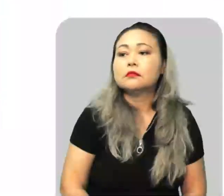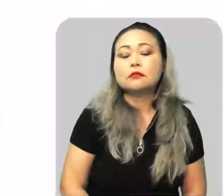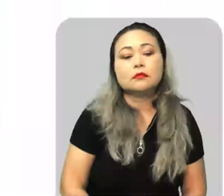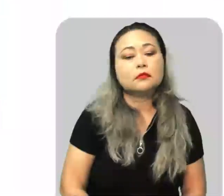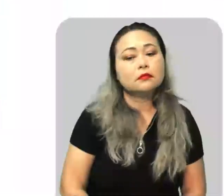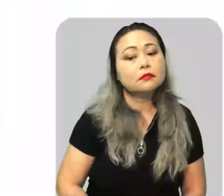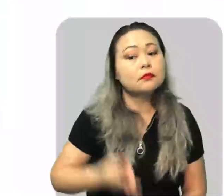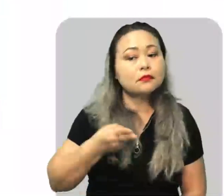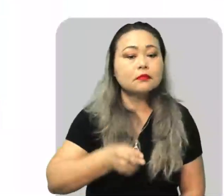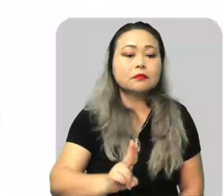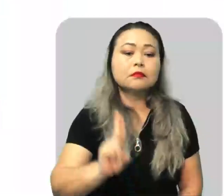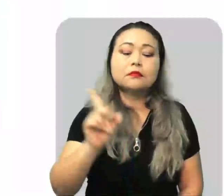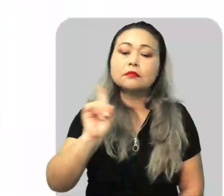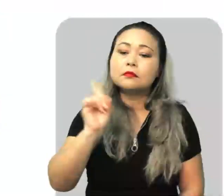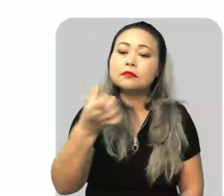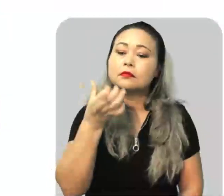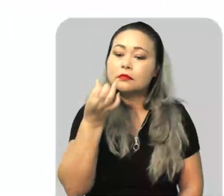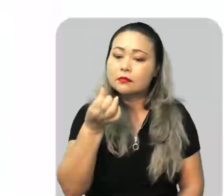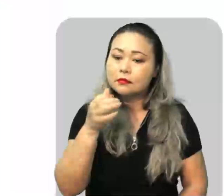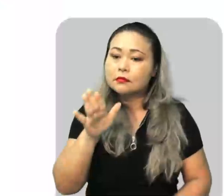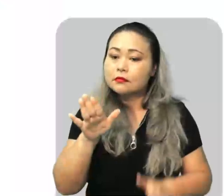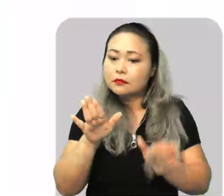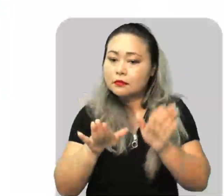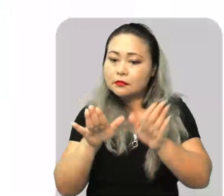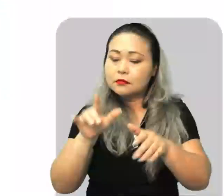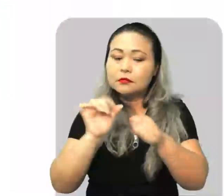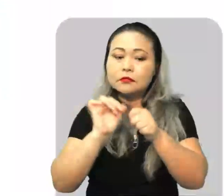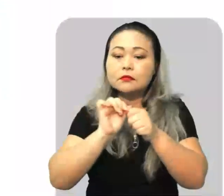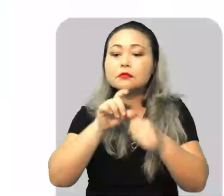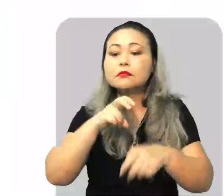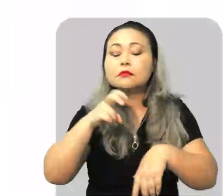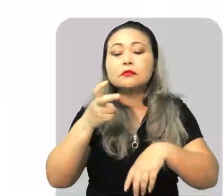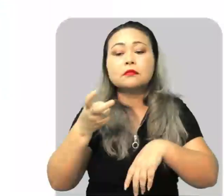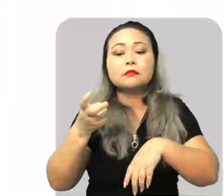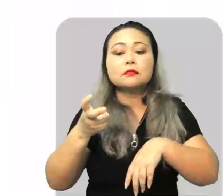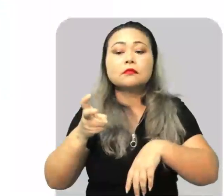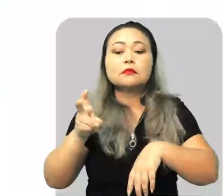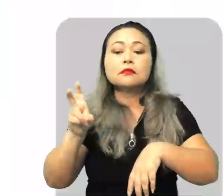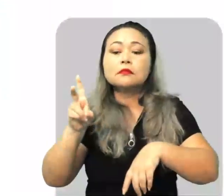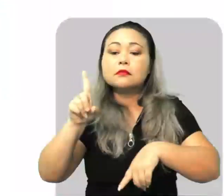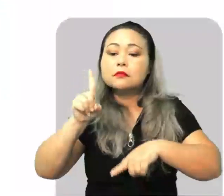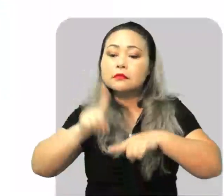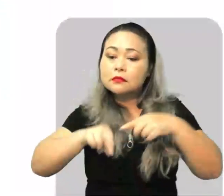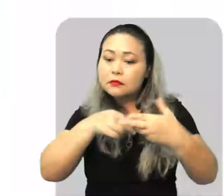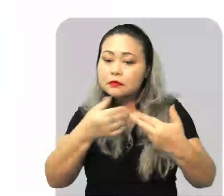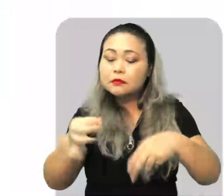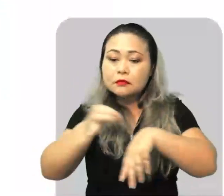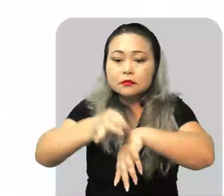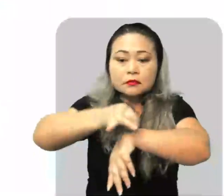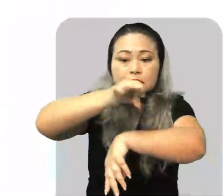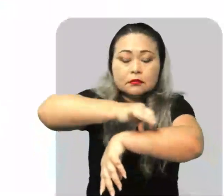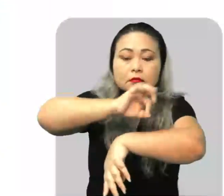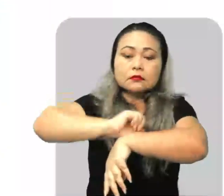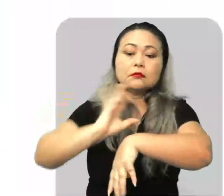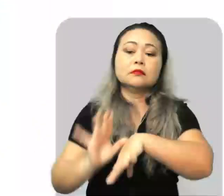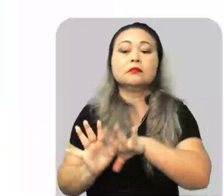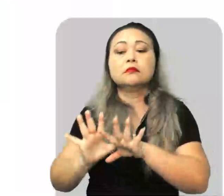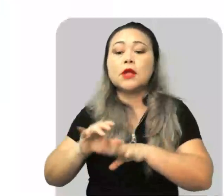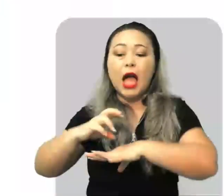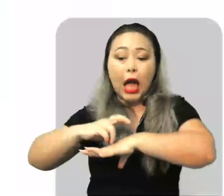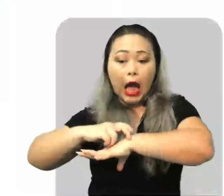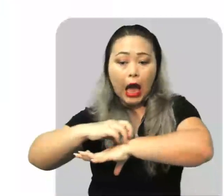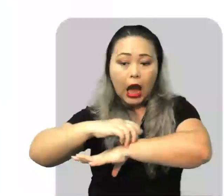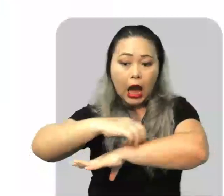Seguindo, vida que segue. Outros animais possuem 6 patas, como os insetos, 8, né? Como aranhas,